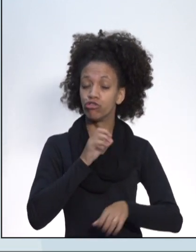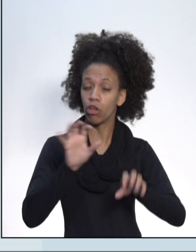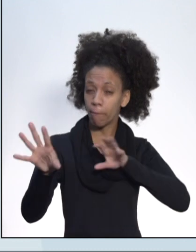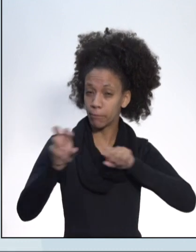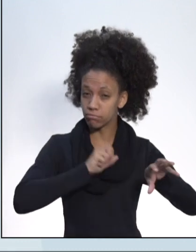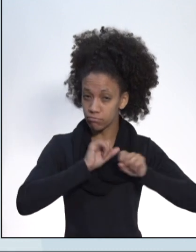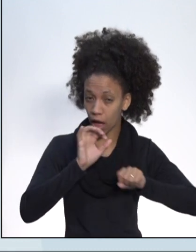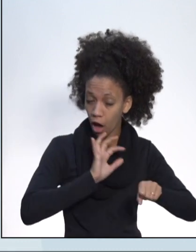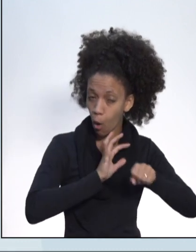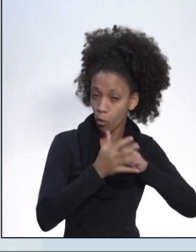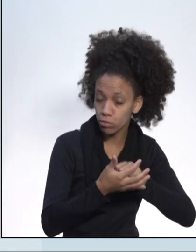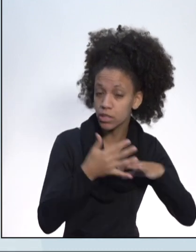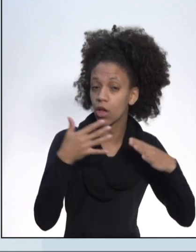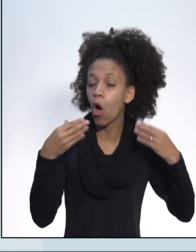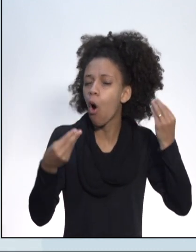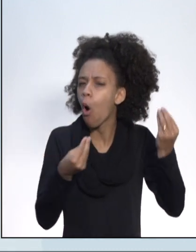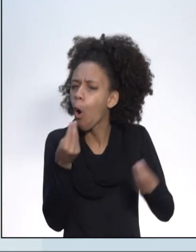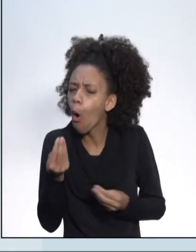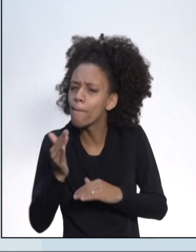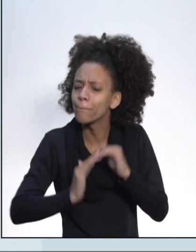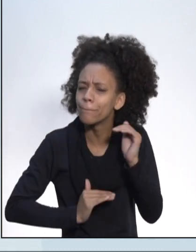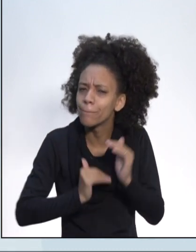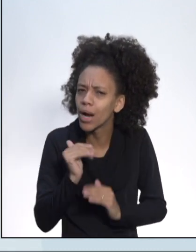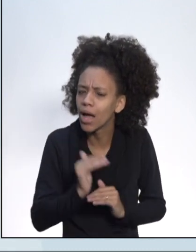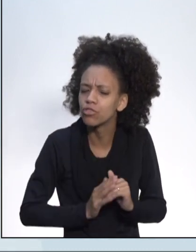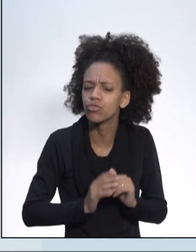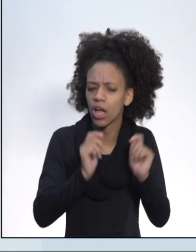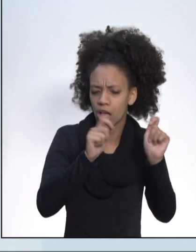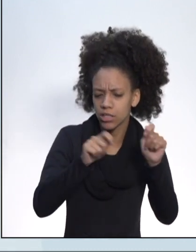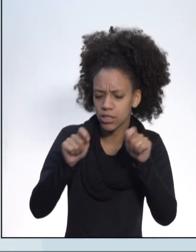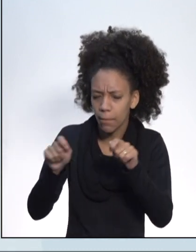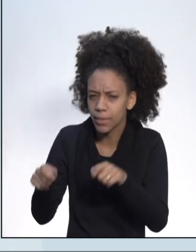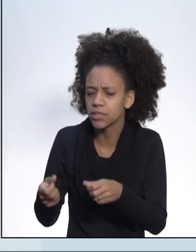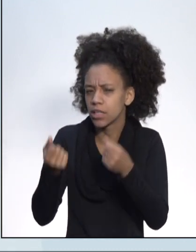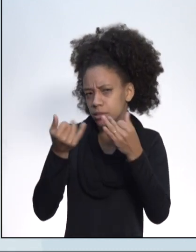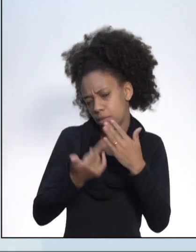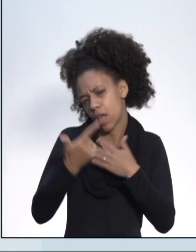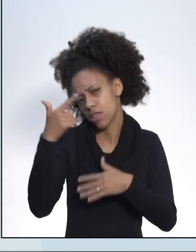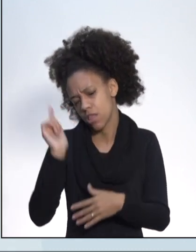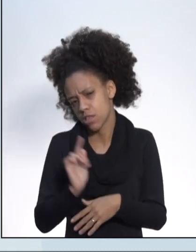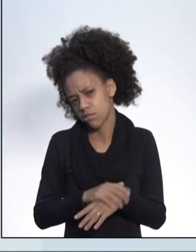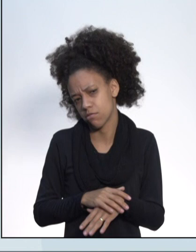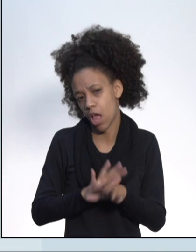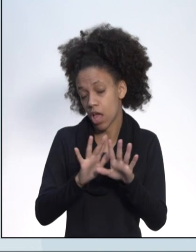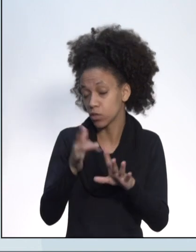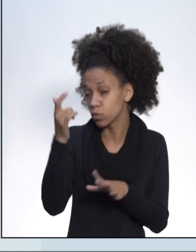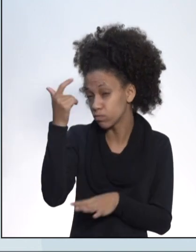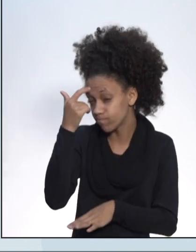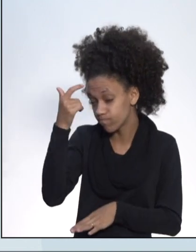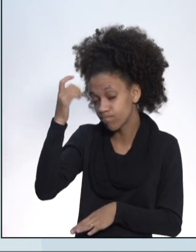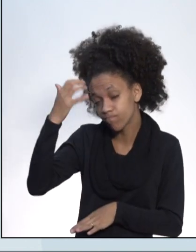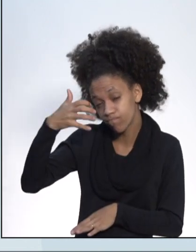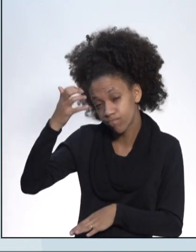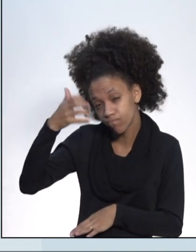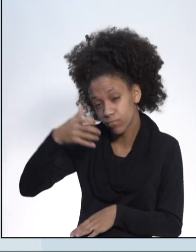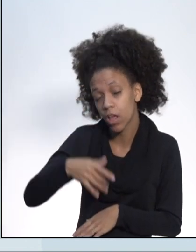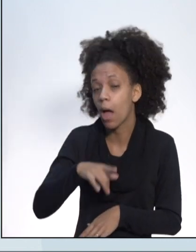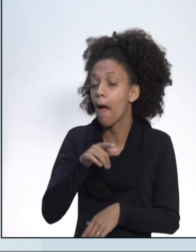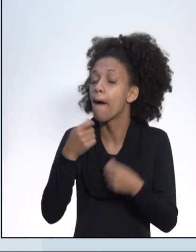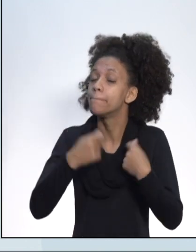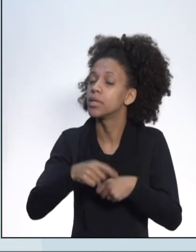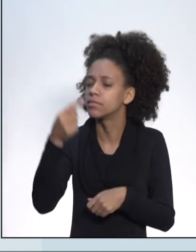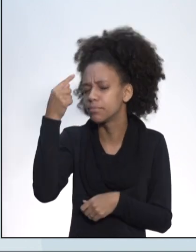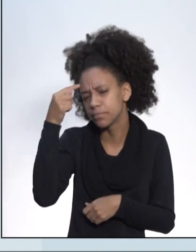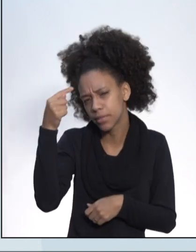como poderíamos colocar em prática esses valores? Isso é uma reflexão. Vocês têm que